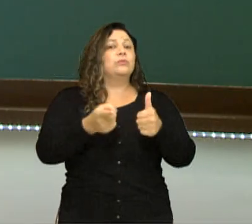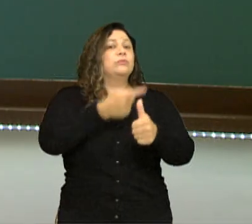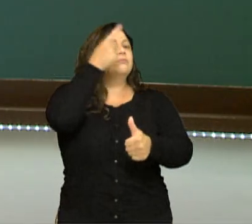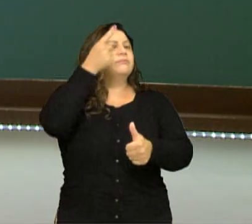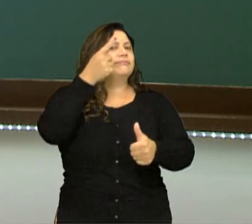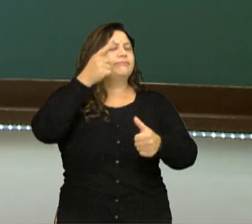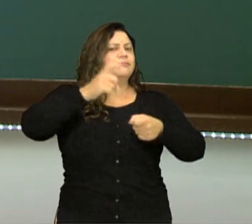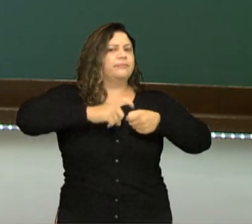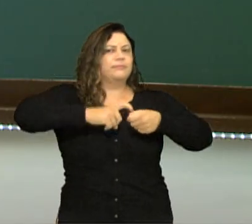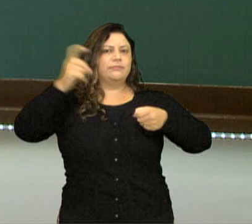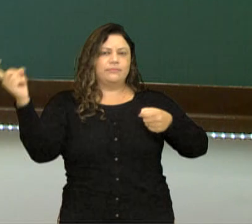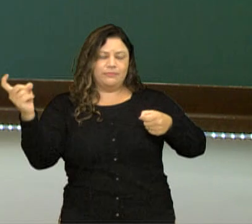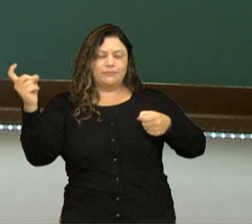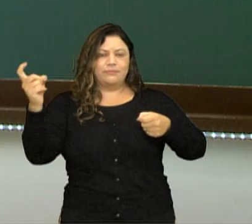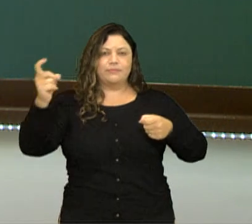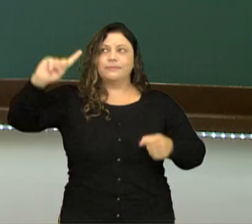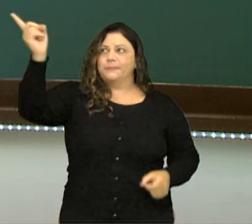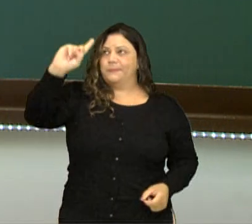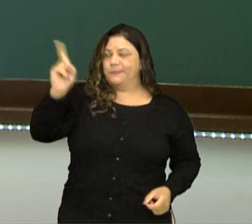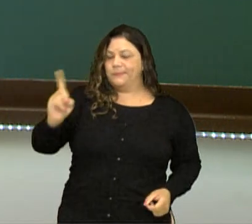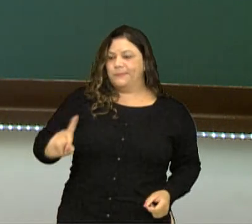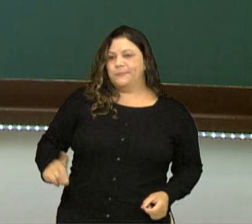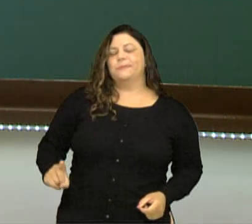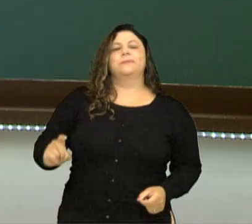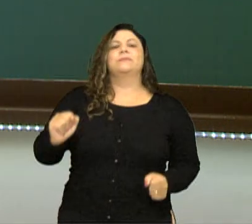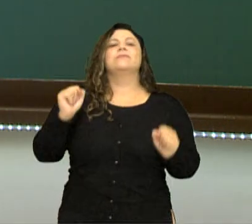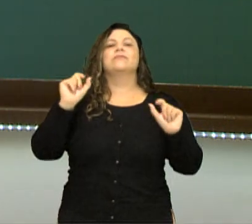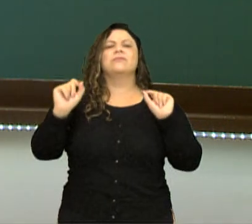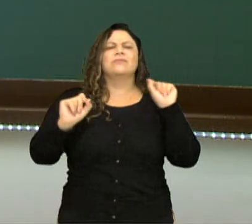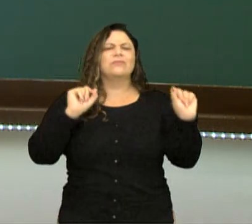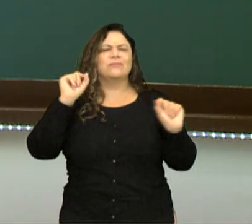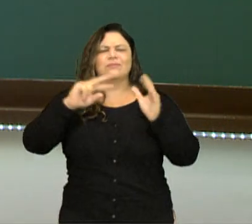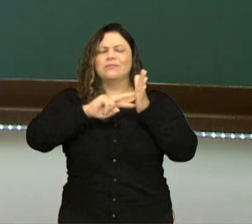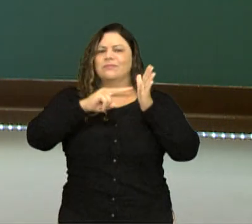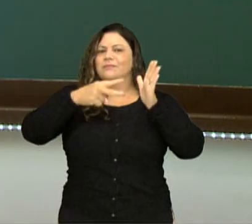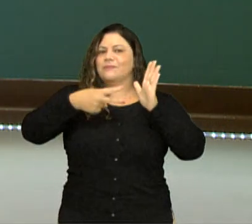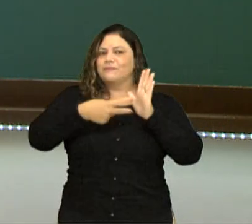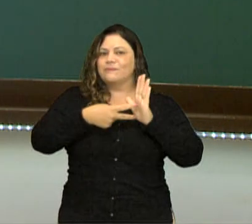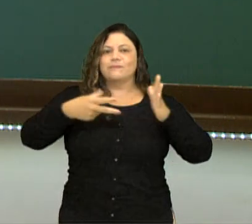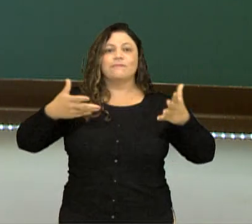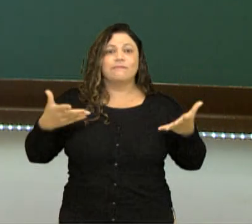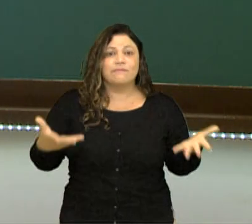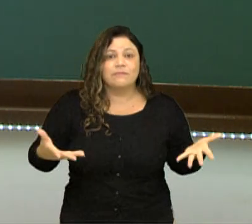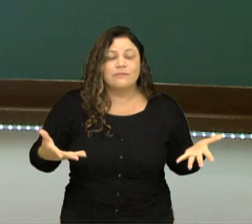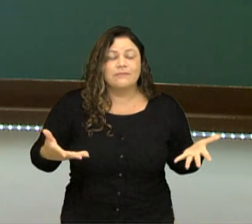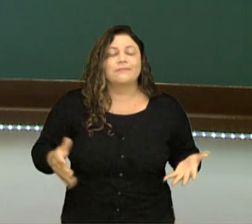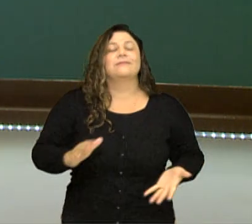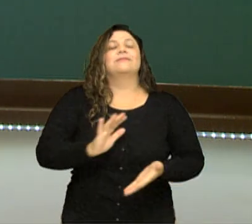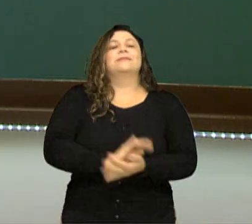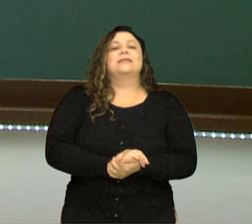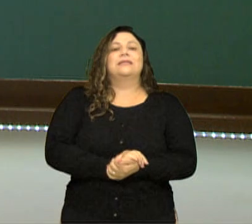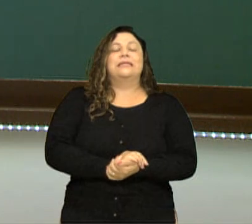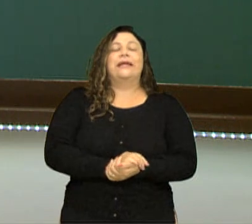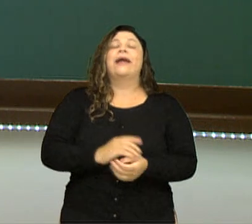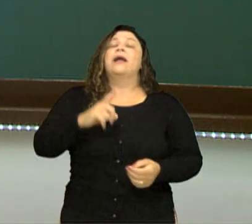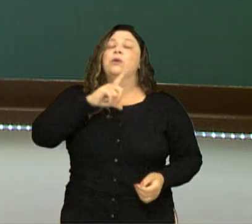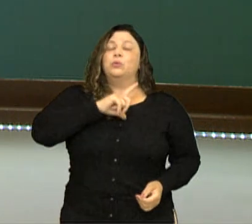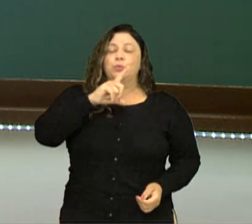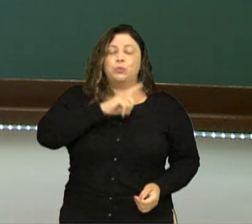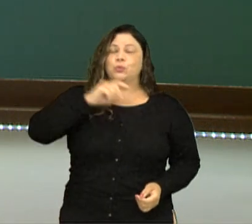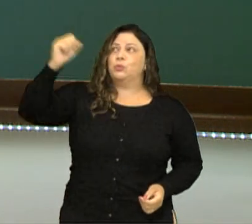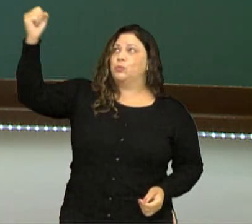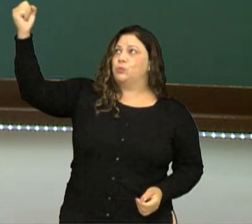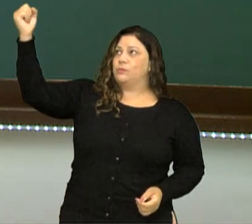da independência dos raios de luz. O que quer dizer esse princípio? Pessoal, quer dizer que quando você tem um raio de